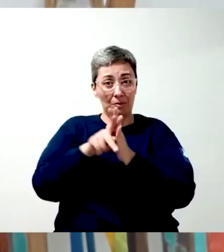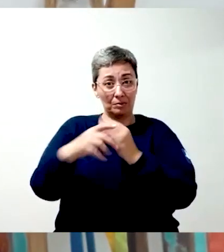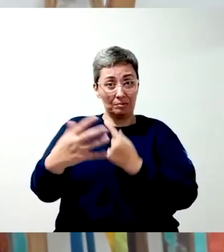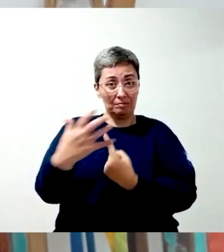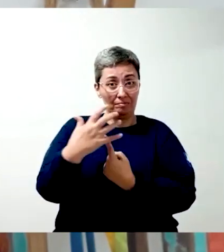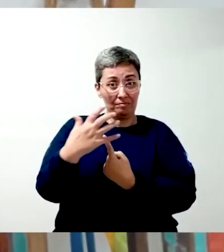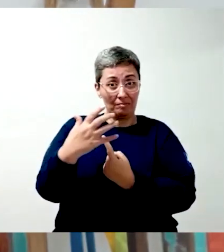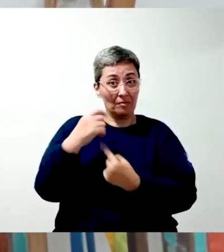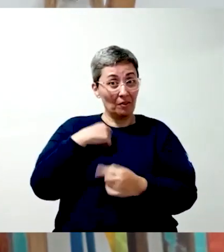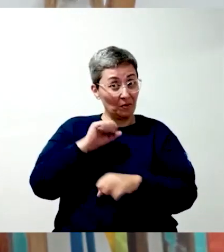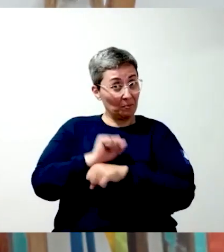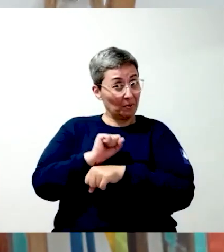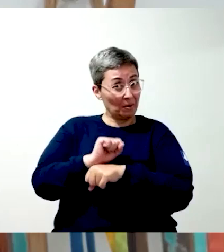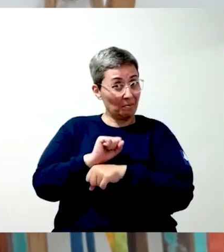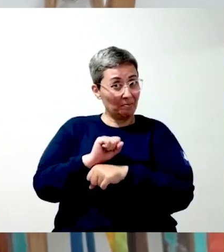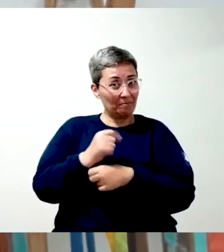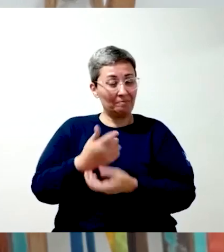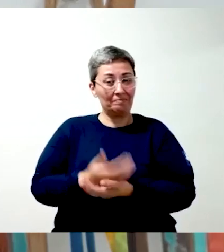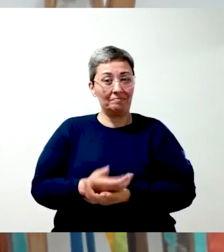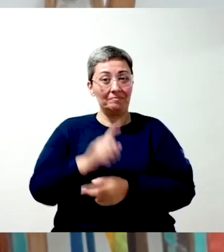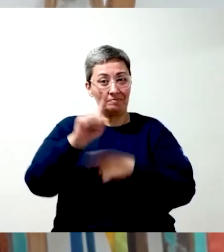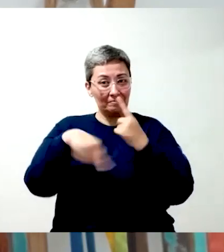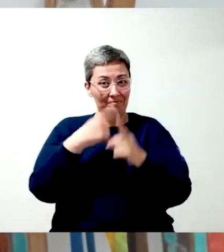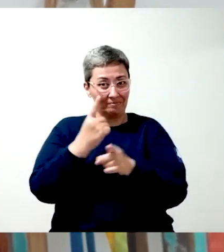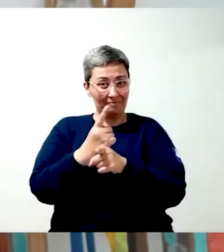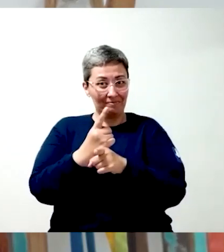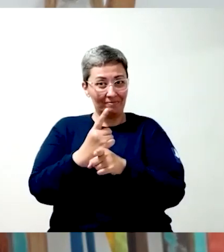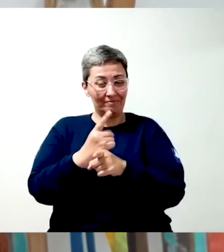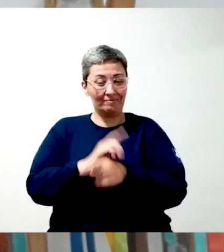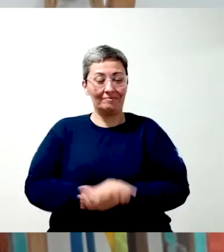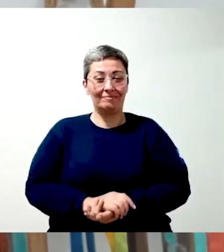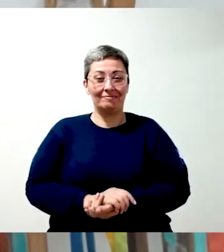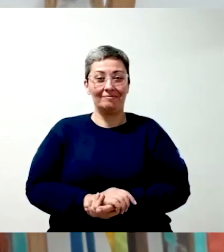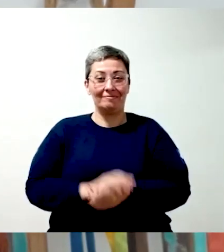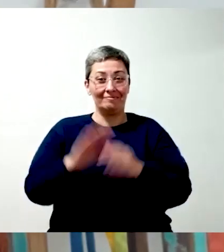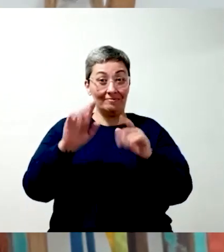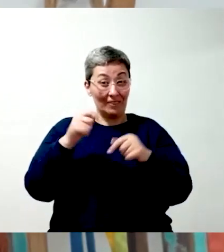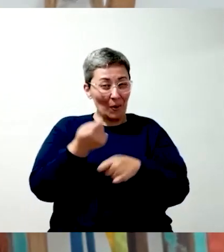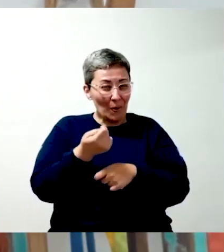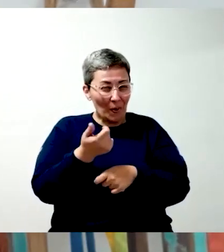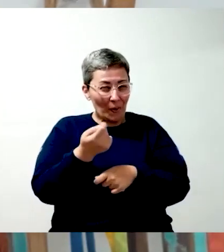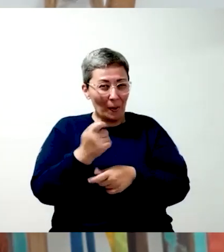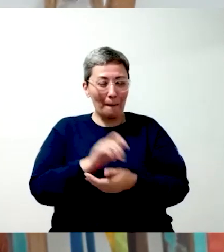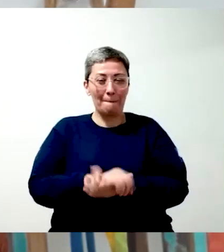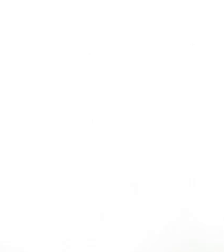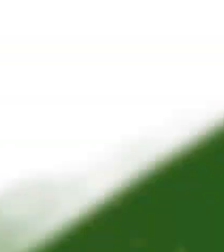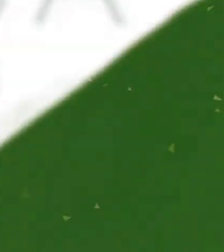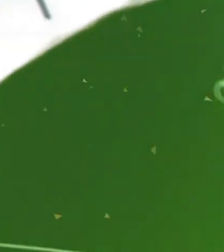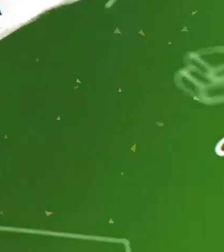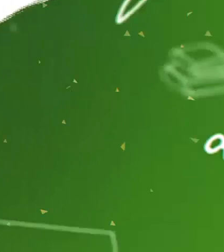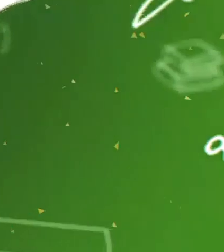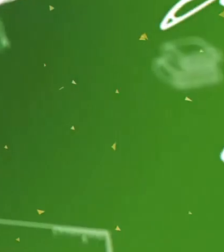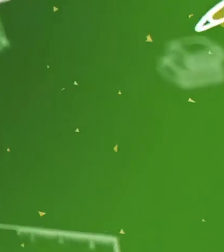latino-americanos. Eu aguardo, hein? A gente se vê daqui a pouquinho.